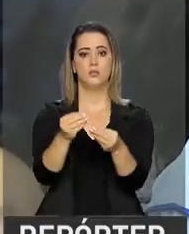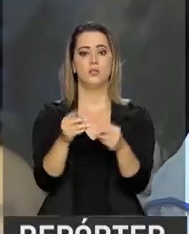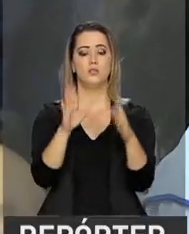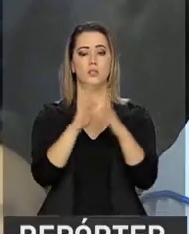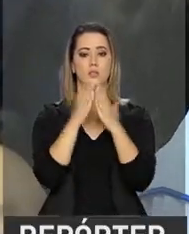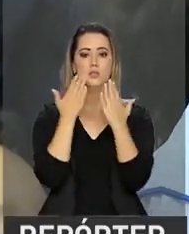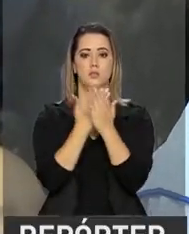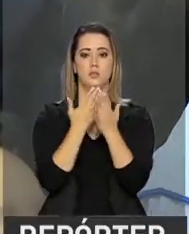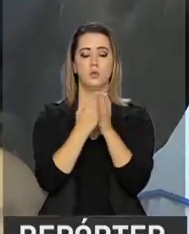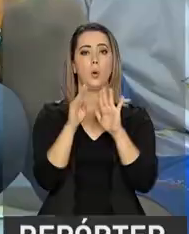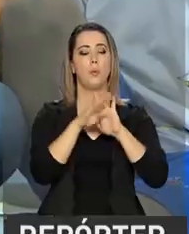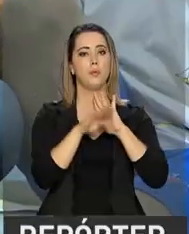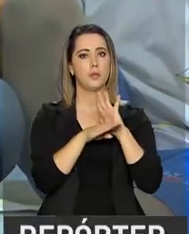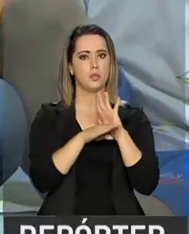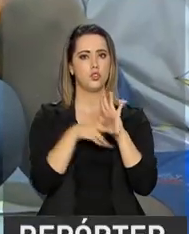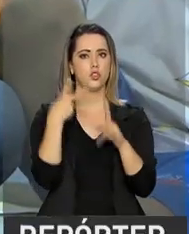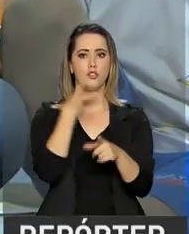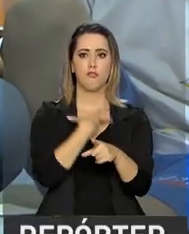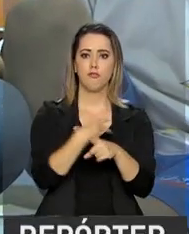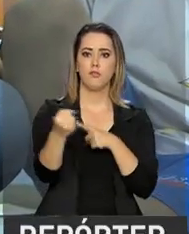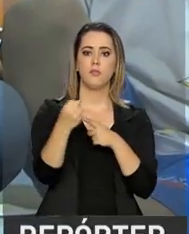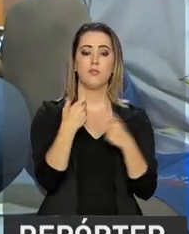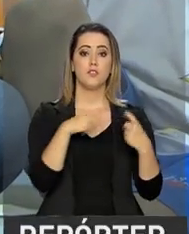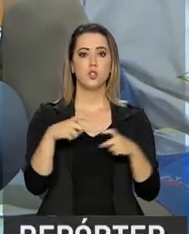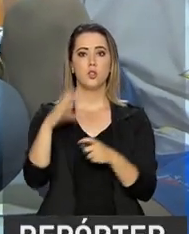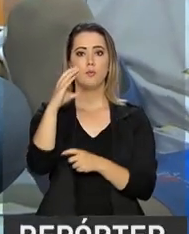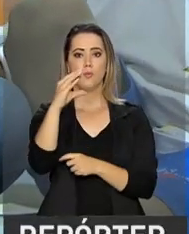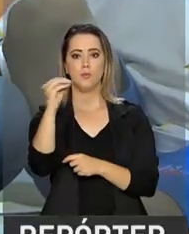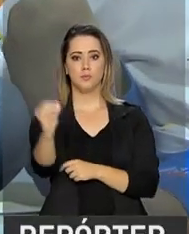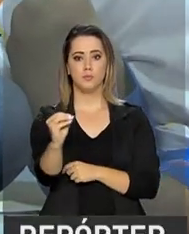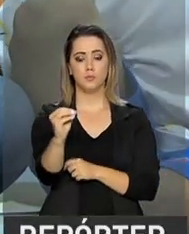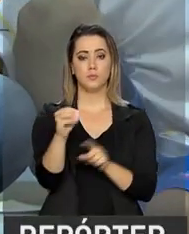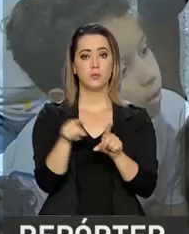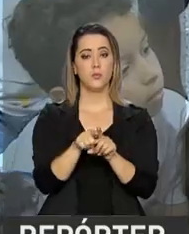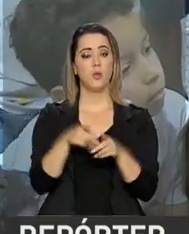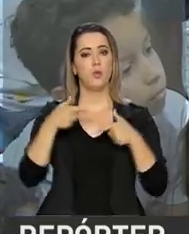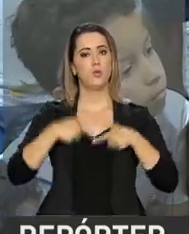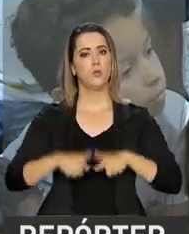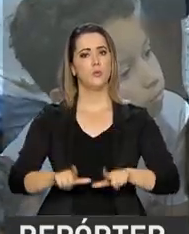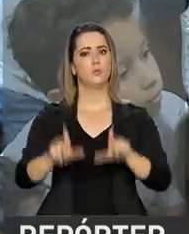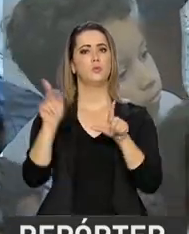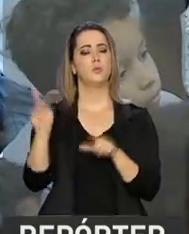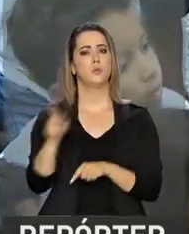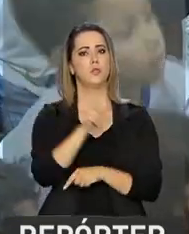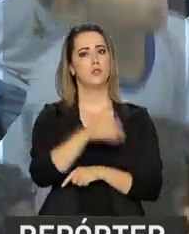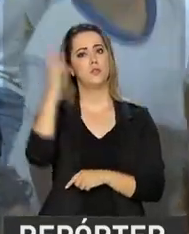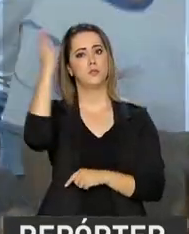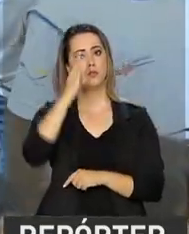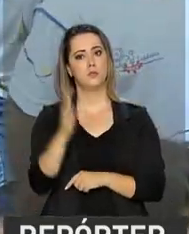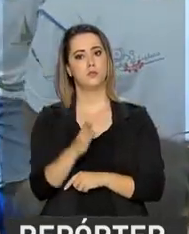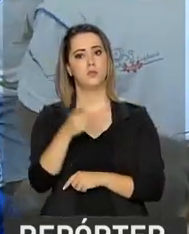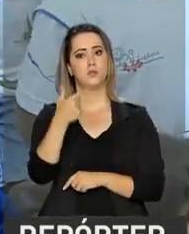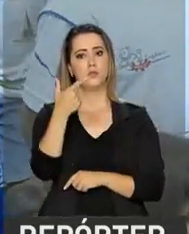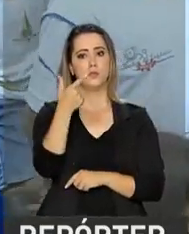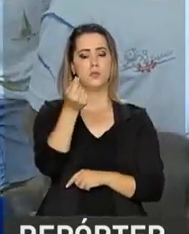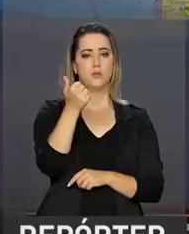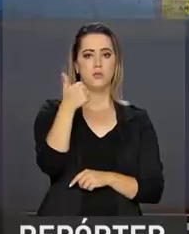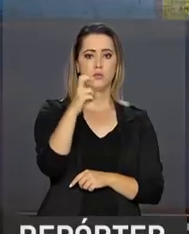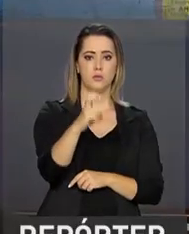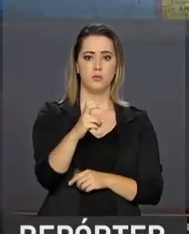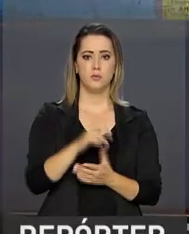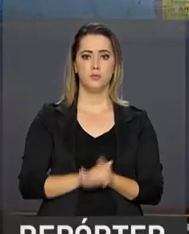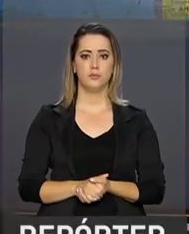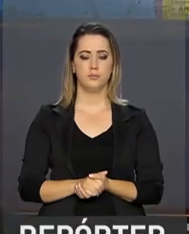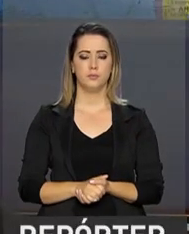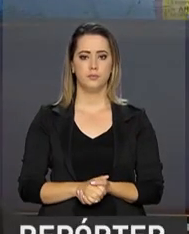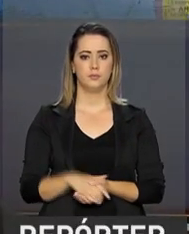de aula o projeto foi o vencedor da região centro-oeste do prêmio professores do brasil em 2015 a